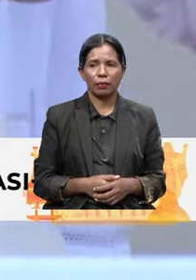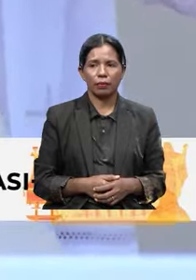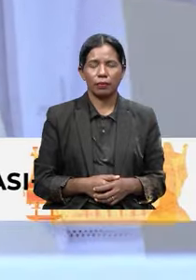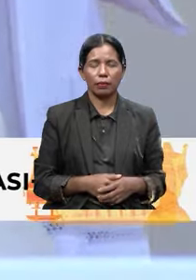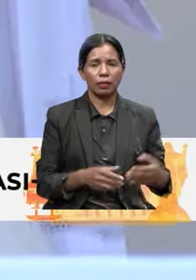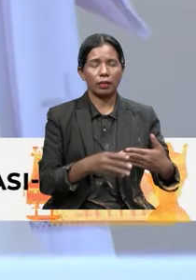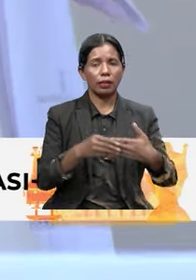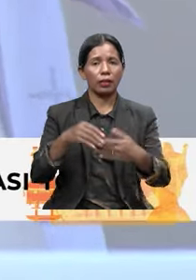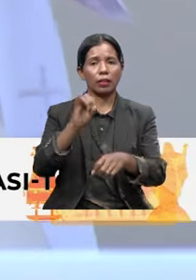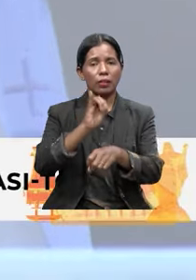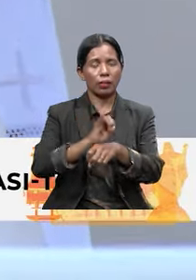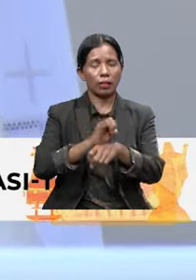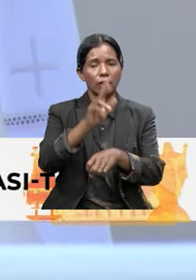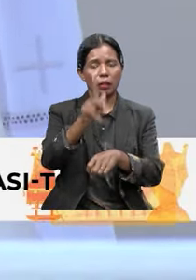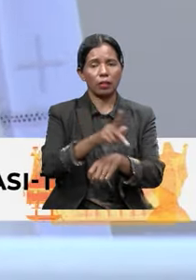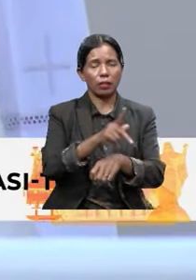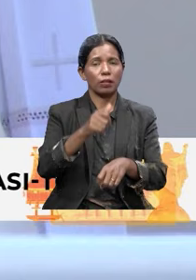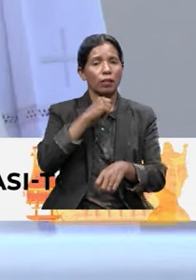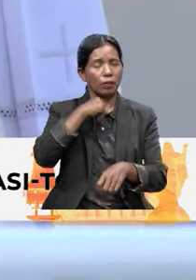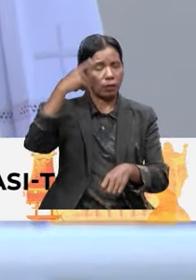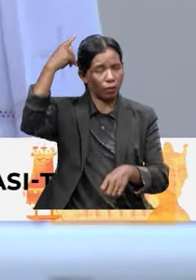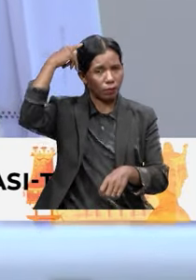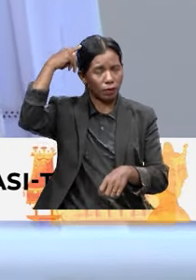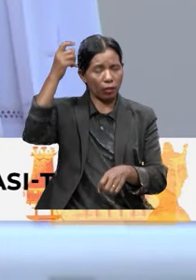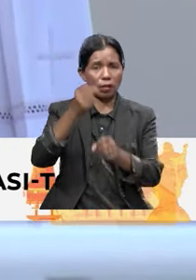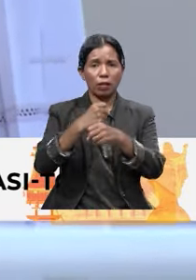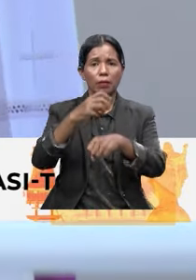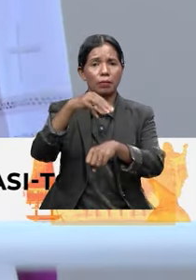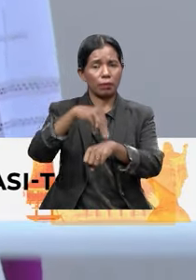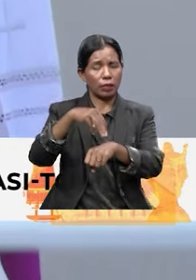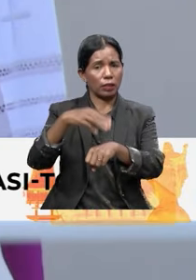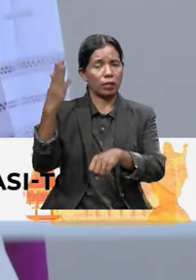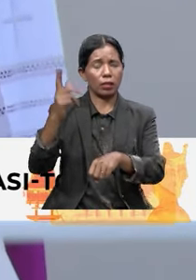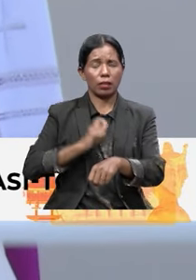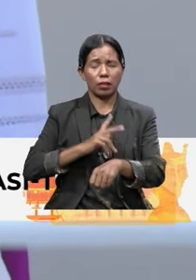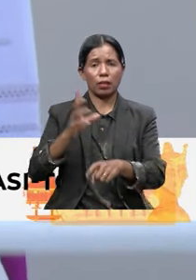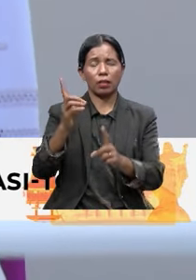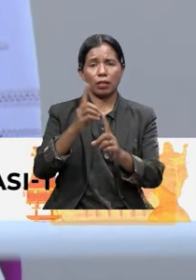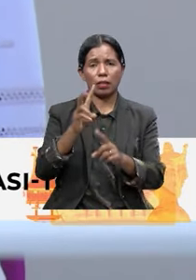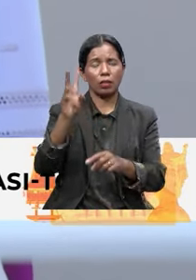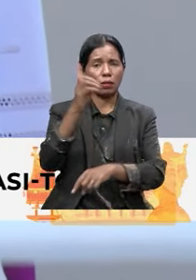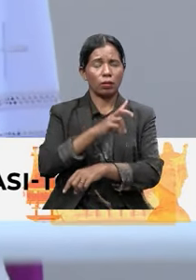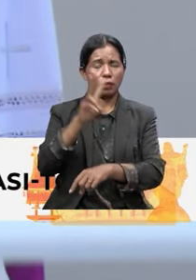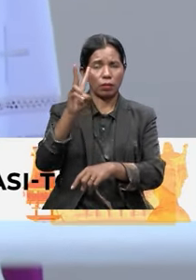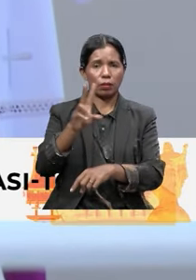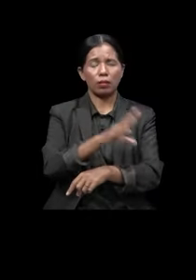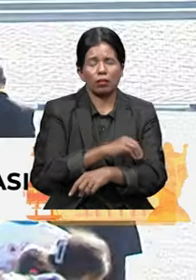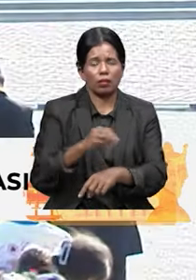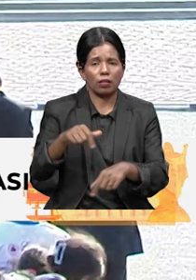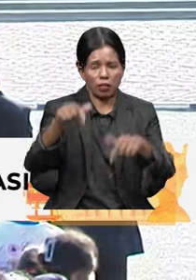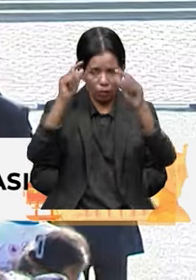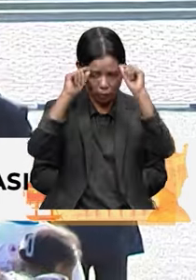Líder máximo Igreja Católica Romana Papa Francisco preside Missa Solene Tasi Tolu e a loron da rua que estadia Papa e